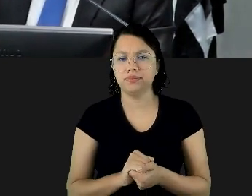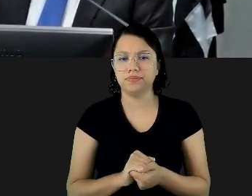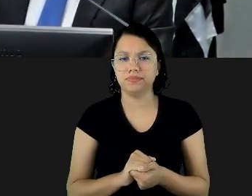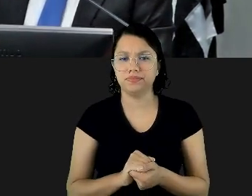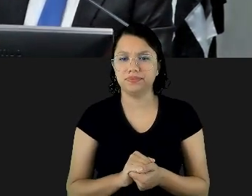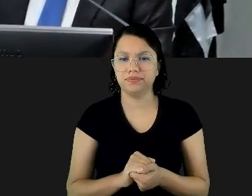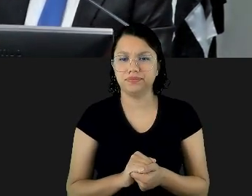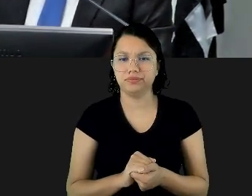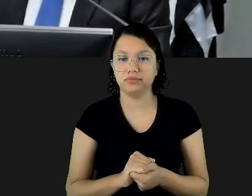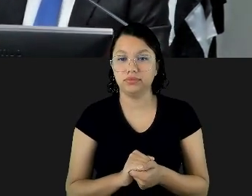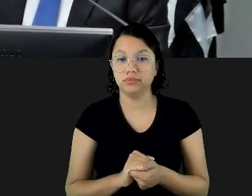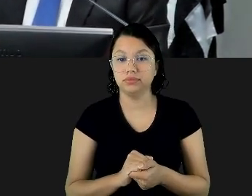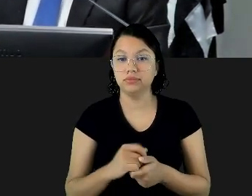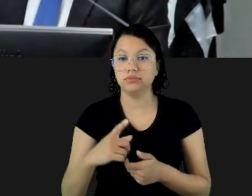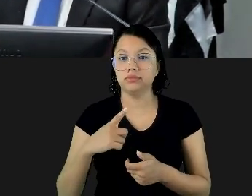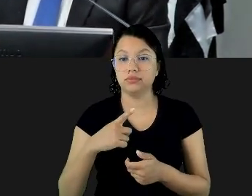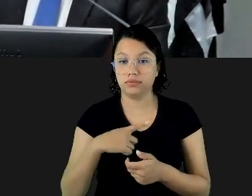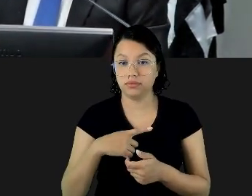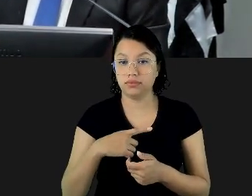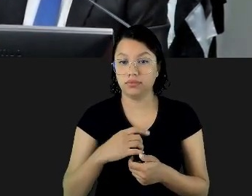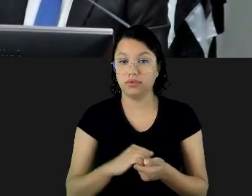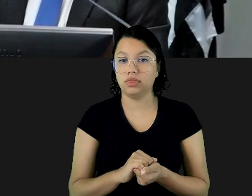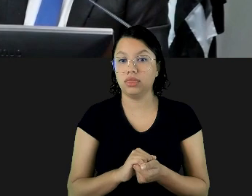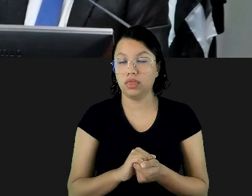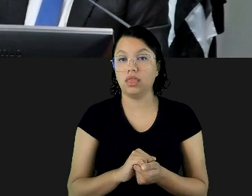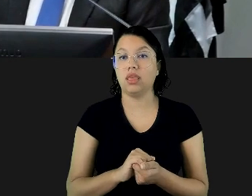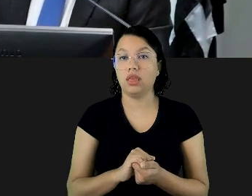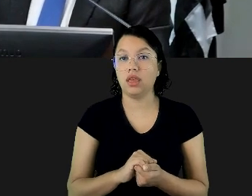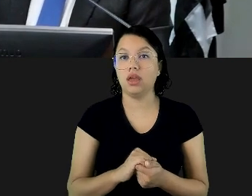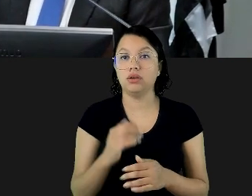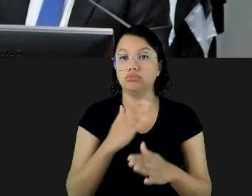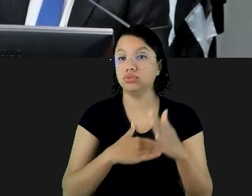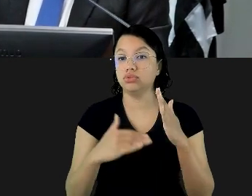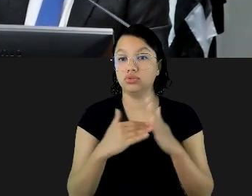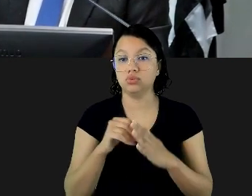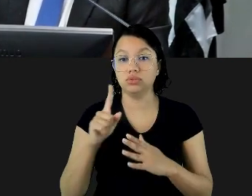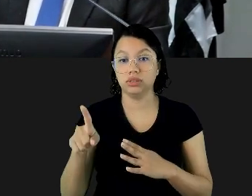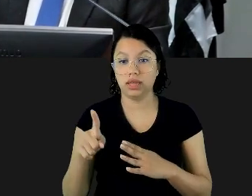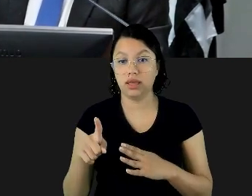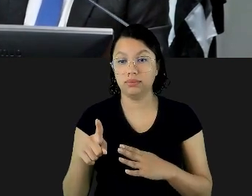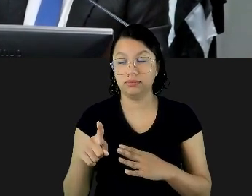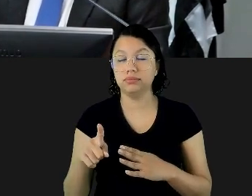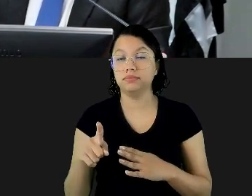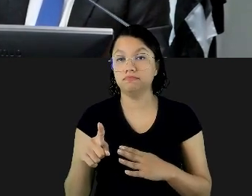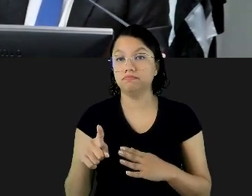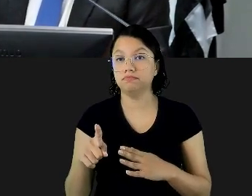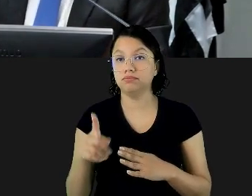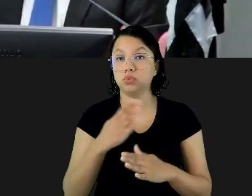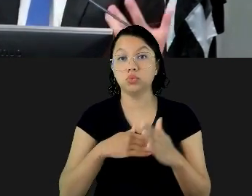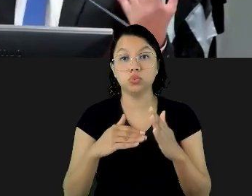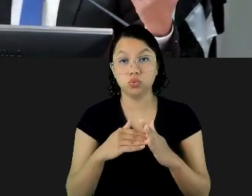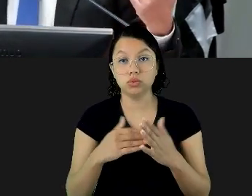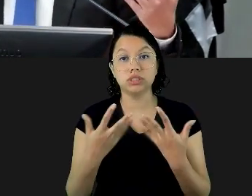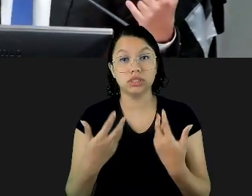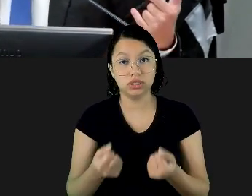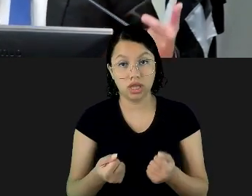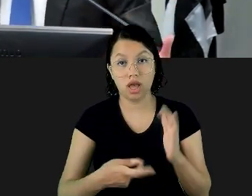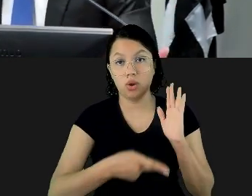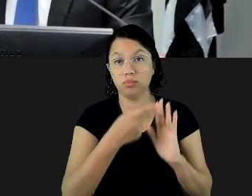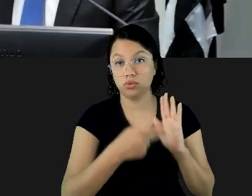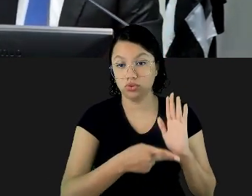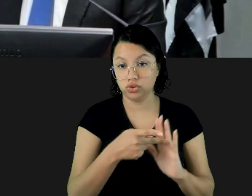Há uma mobilização de todos para que em 2024 esse sonho, que começou, pessoal, pelo que eu